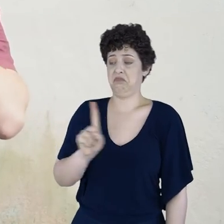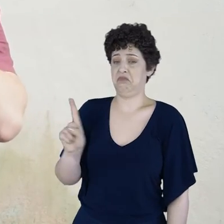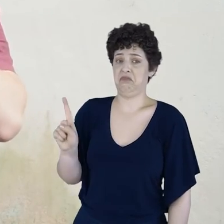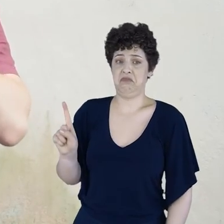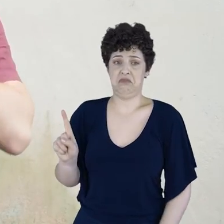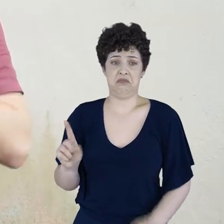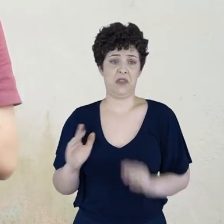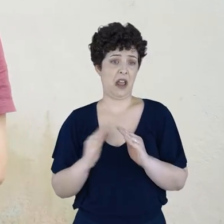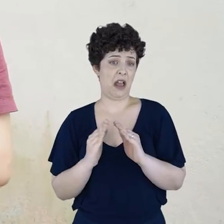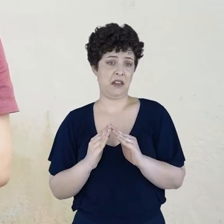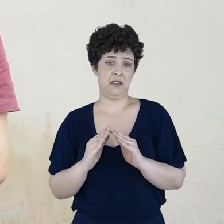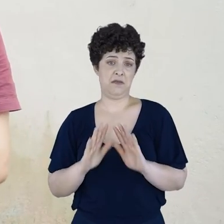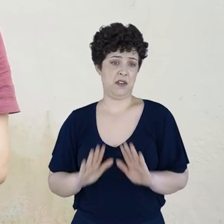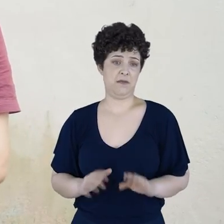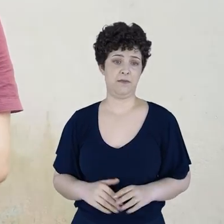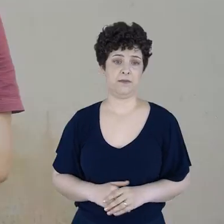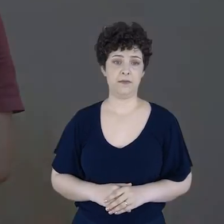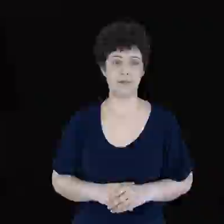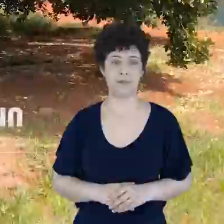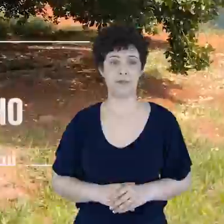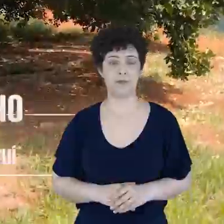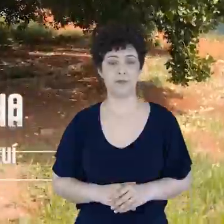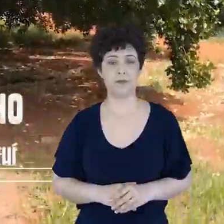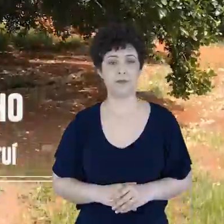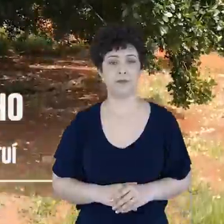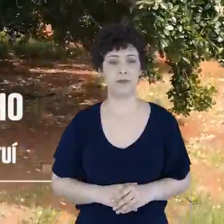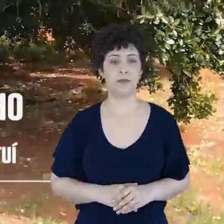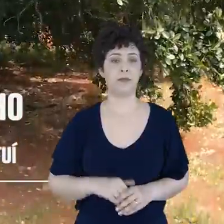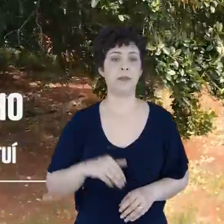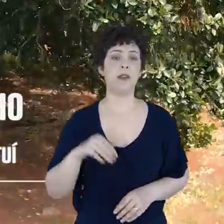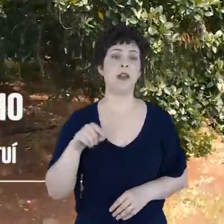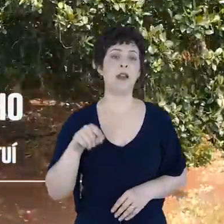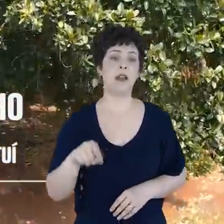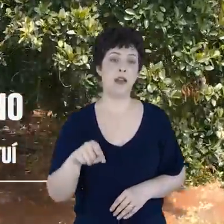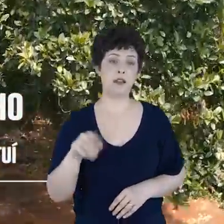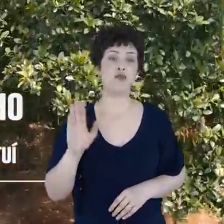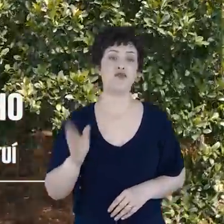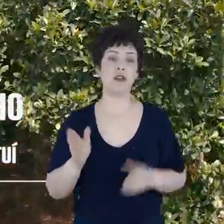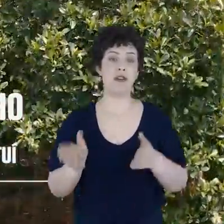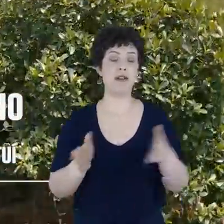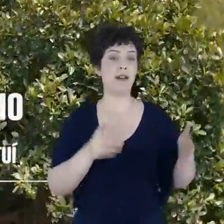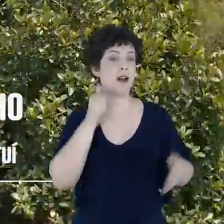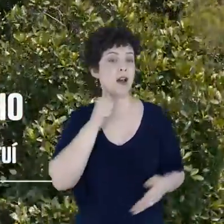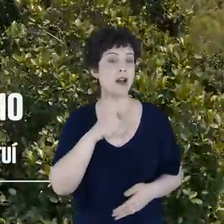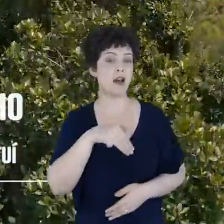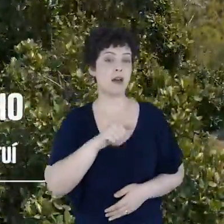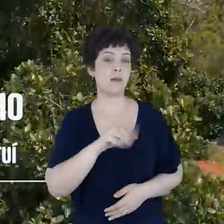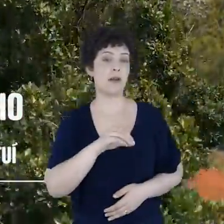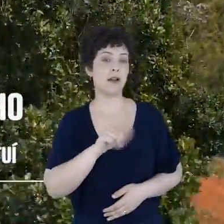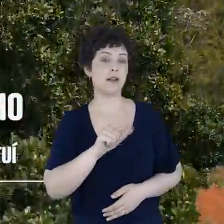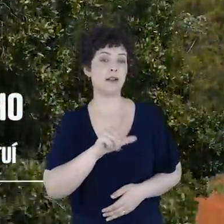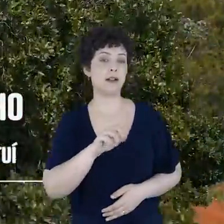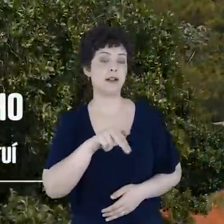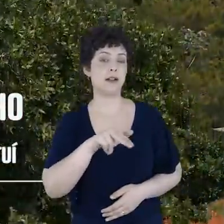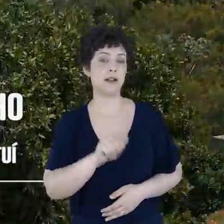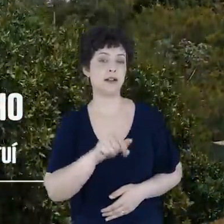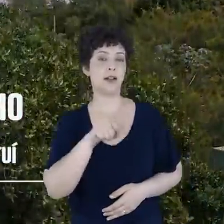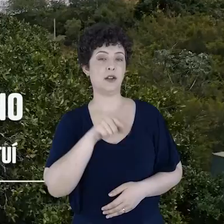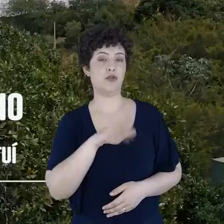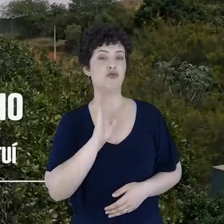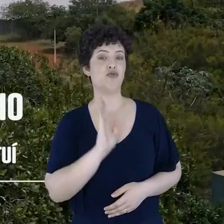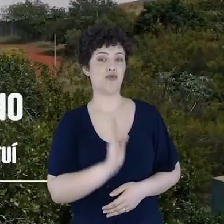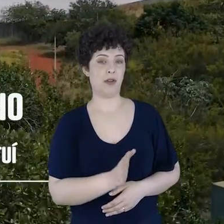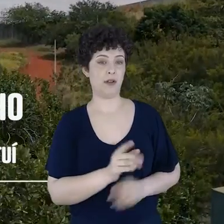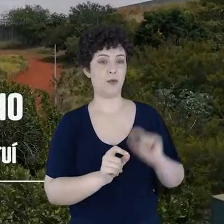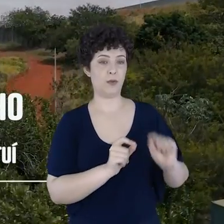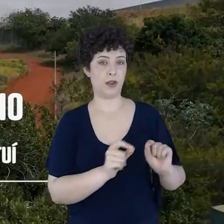e trazia pra casa, né? Tipo. Madalena Cubas. Professor José Coelho. Já era uma moça. Alojamento do conservatório.